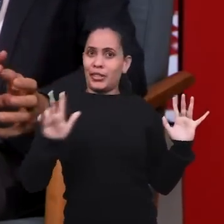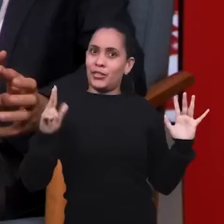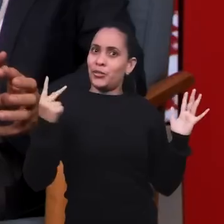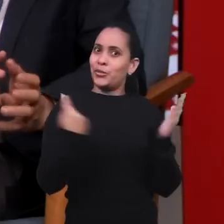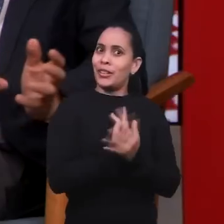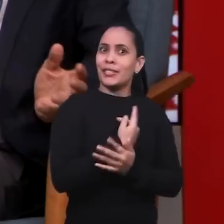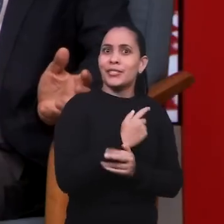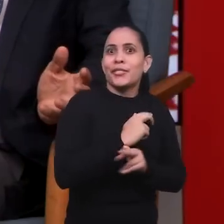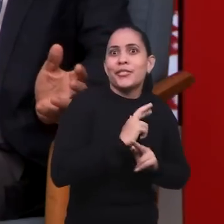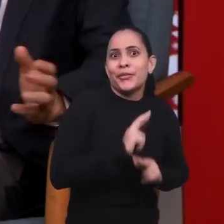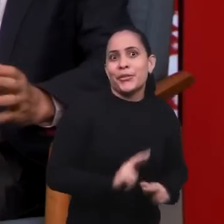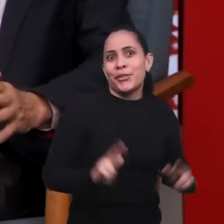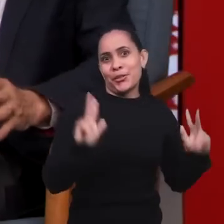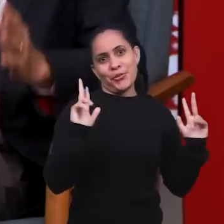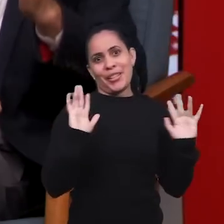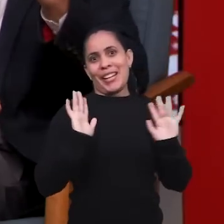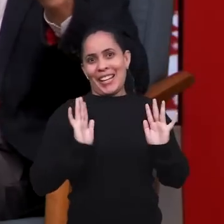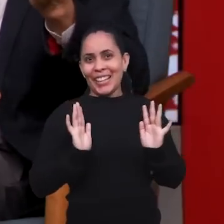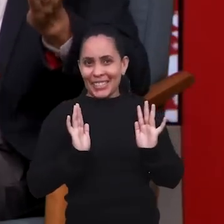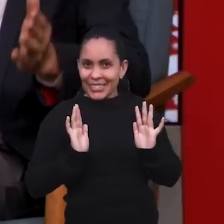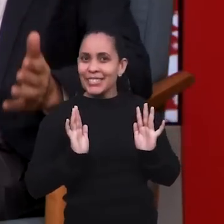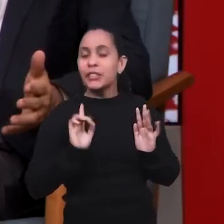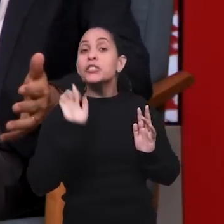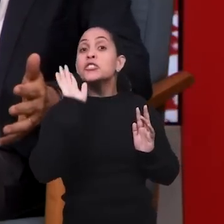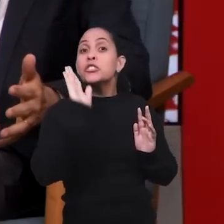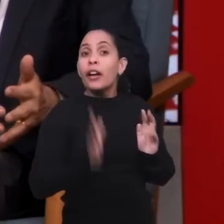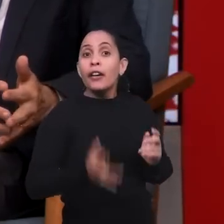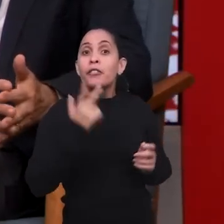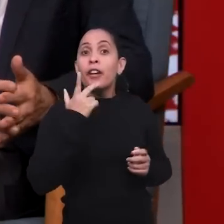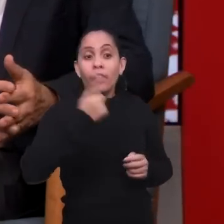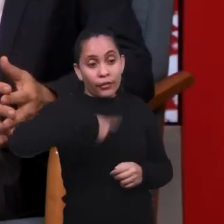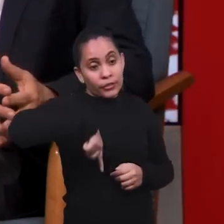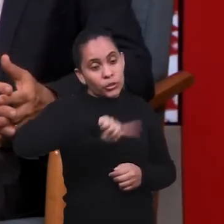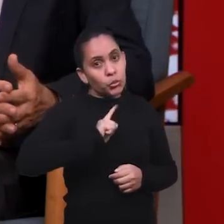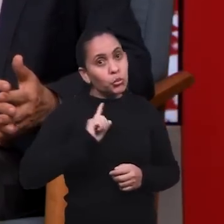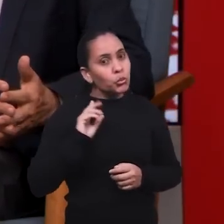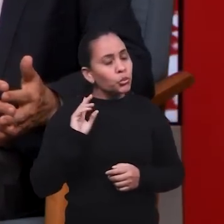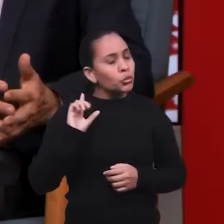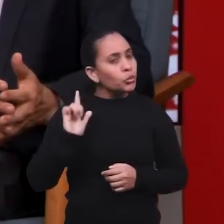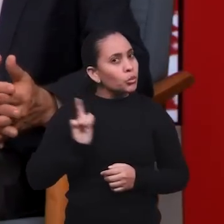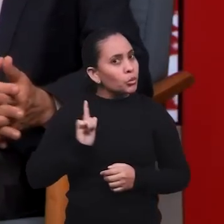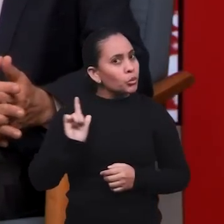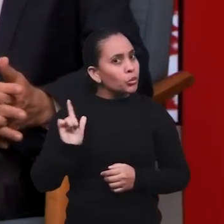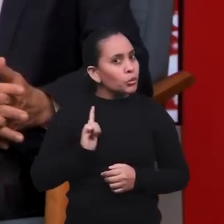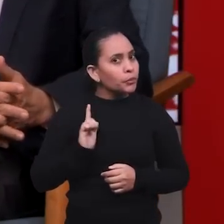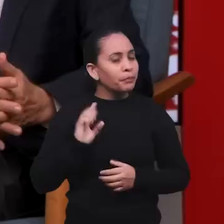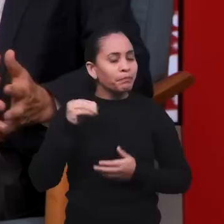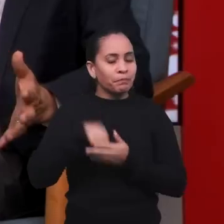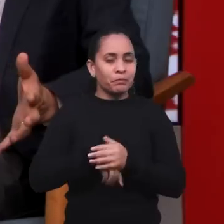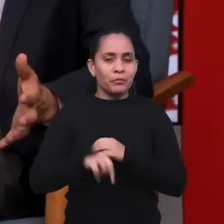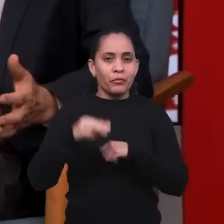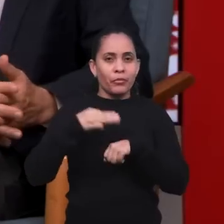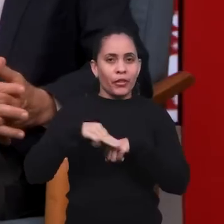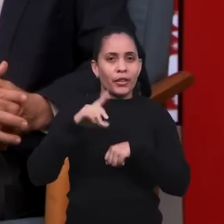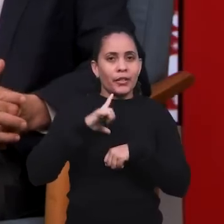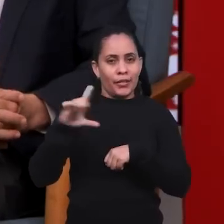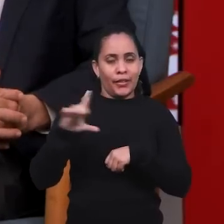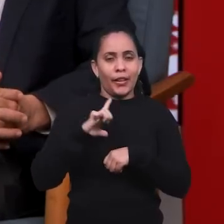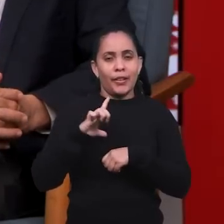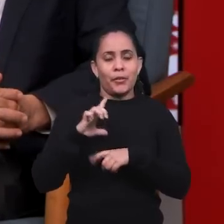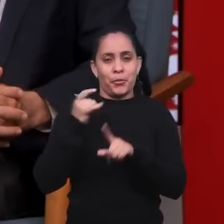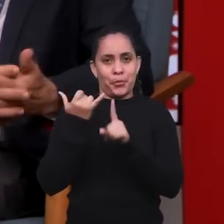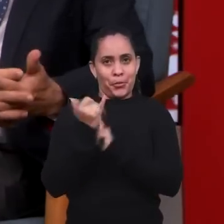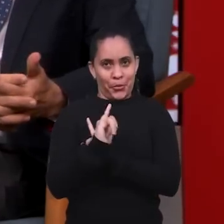forma. Claro, como eu disse a vocês, tudo dentro do ministério de Jesus tem um caráter